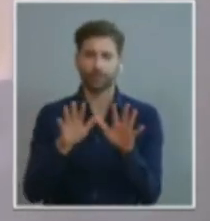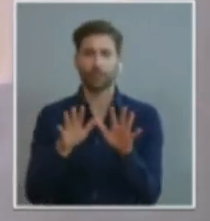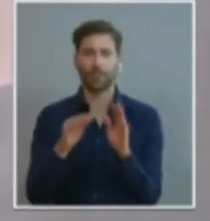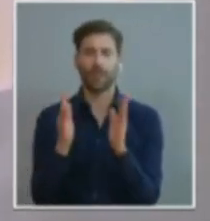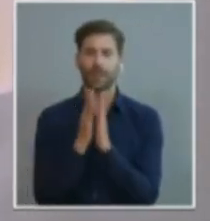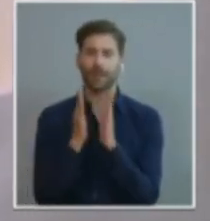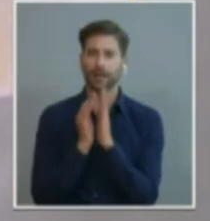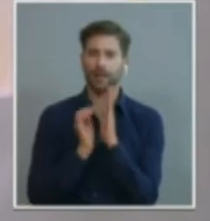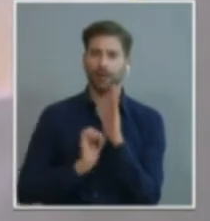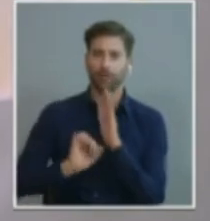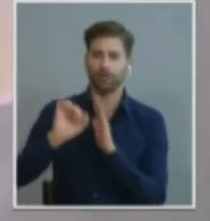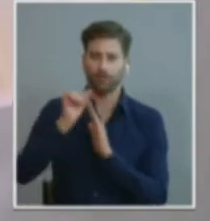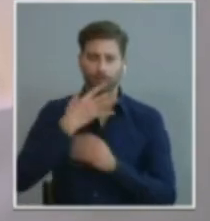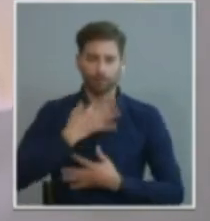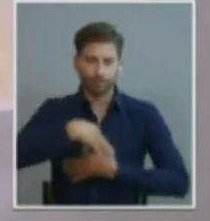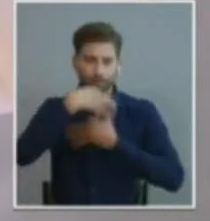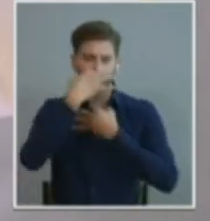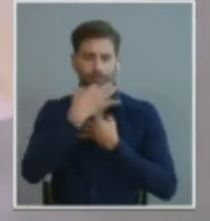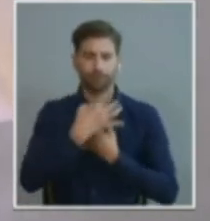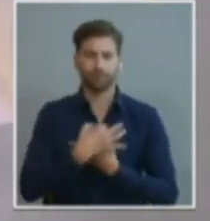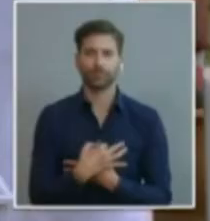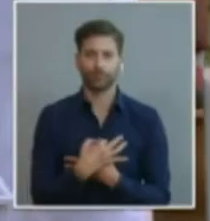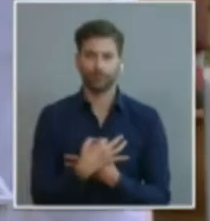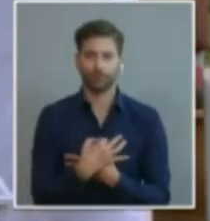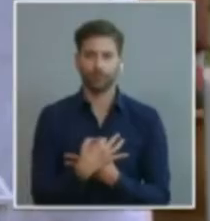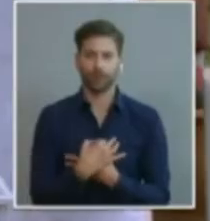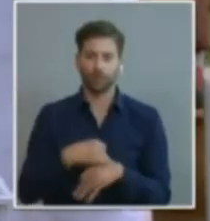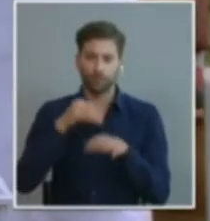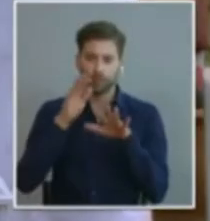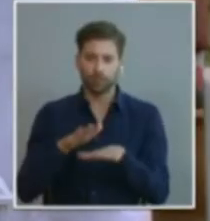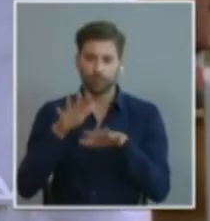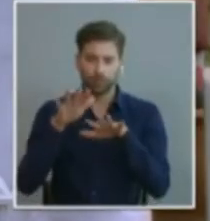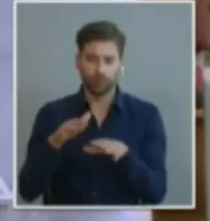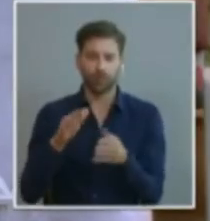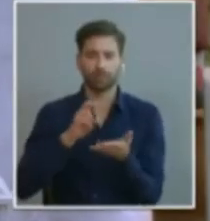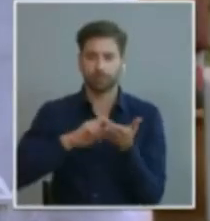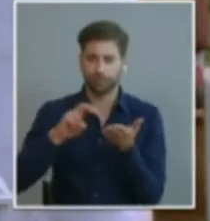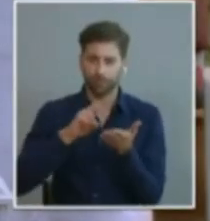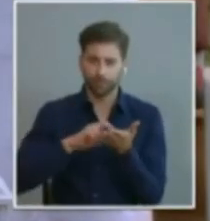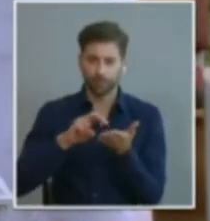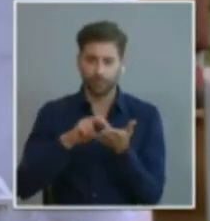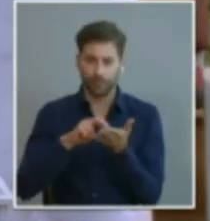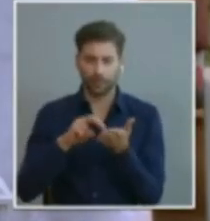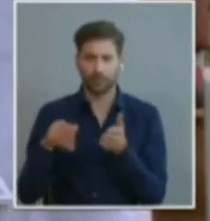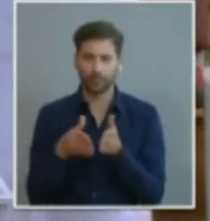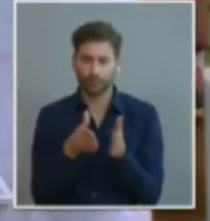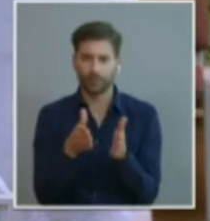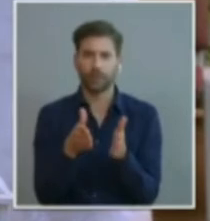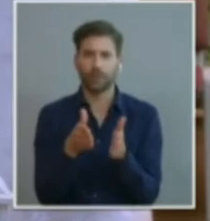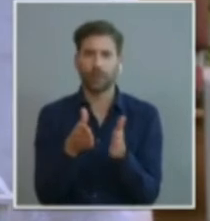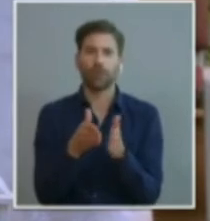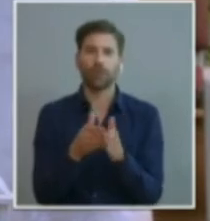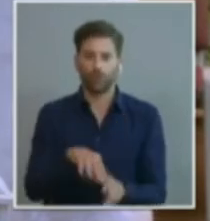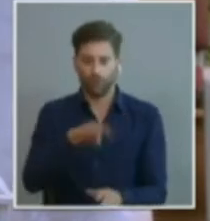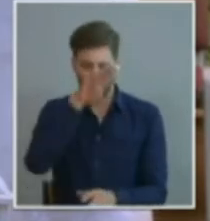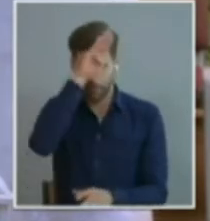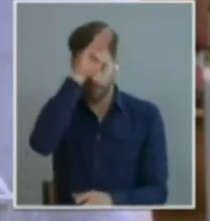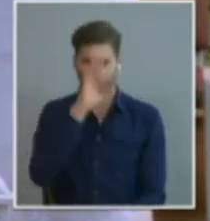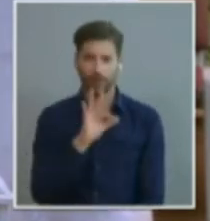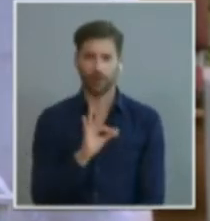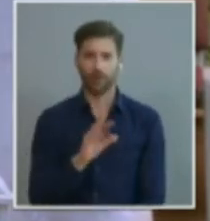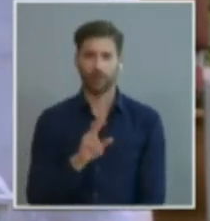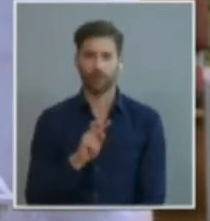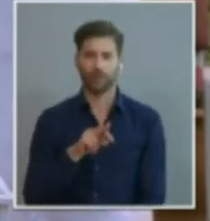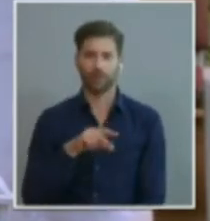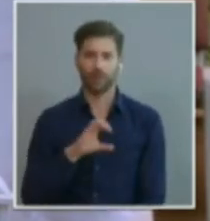na fé e na caridade ao longo da sua peregrinação na terra, com o vosso servo, o Papa Francisco, o